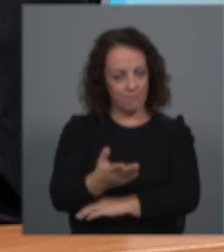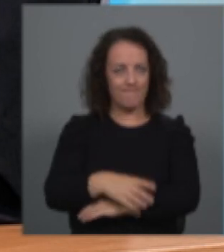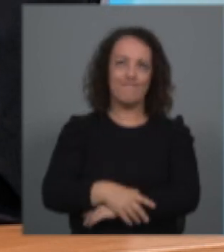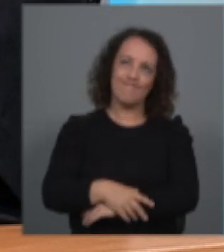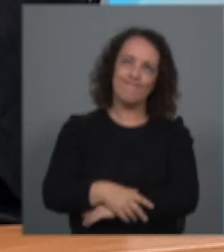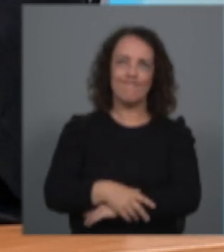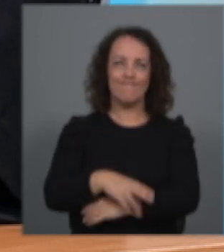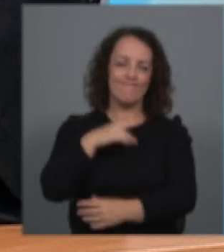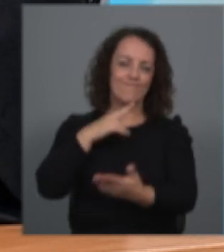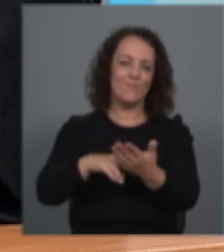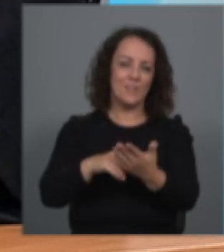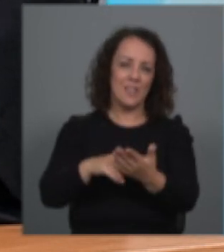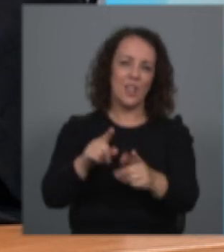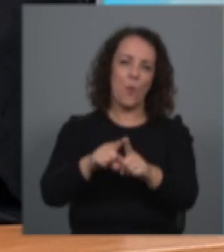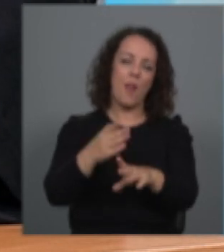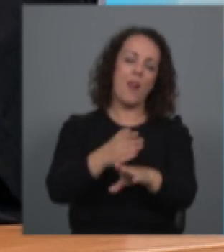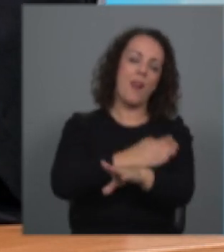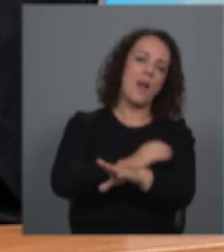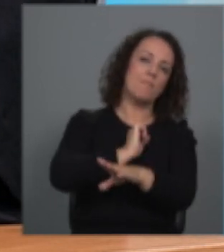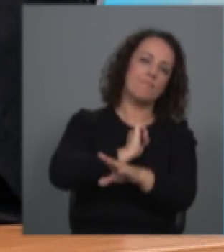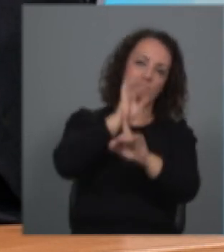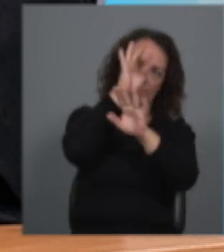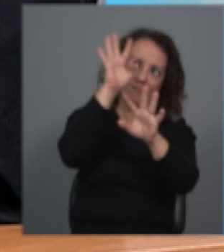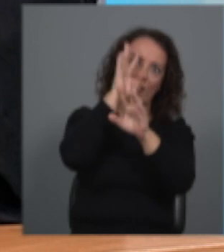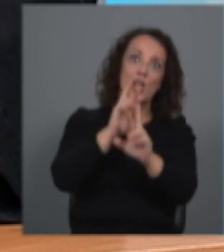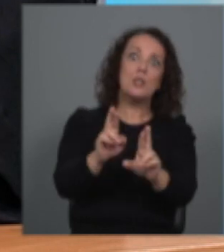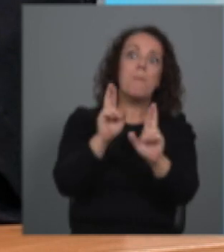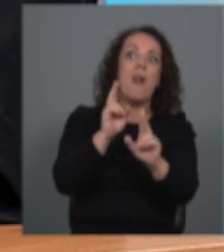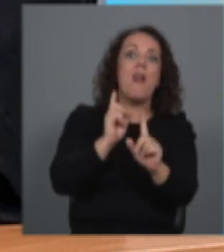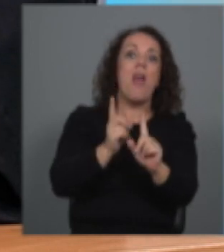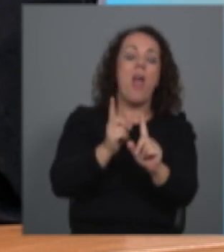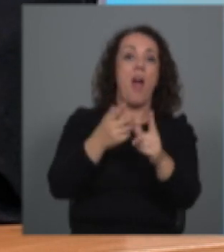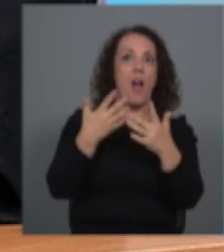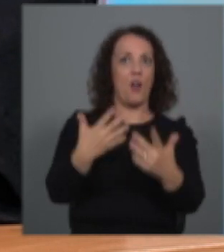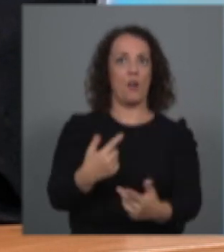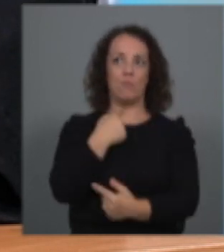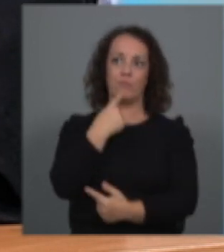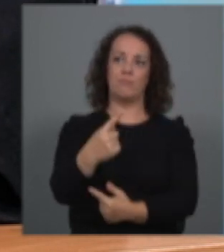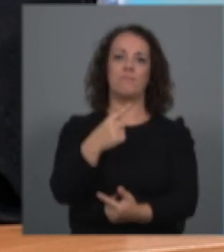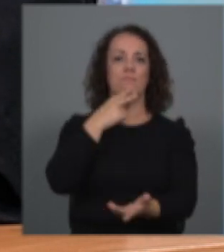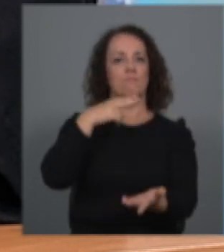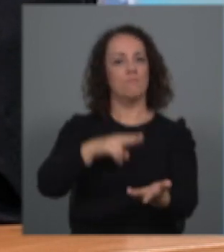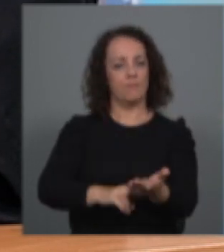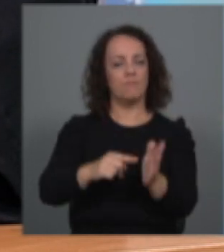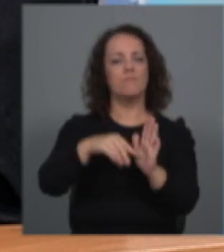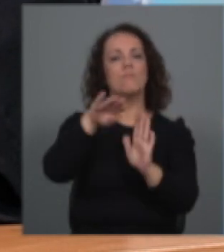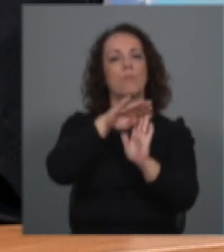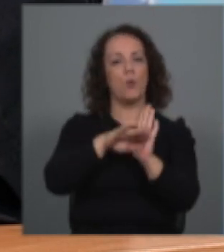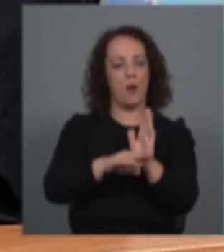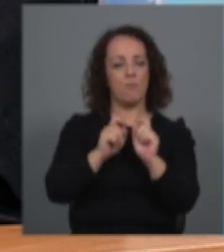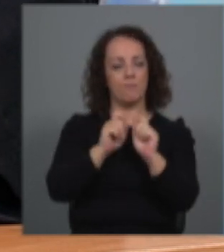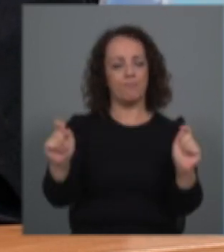dizê-lo ou esperá-lo. Neste momento estamos a ver que o nome é mesmo um programa de pontificado.